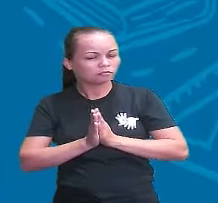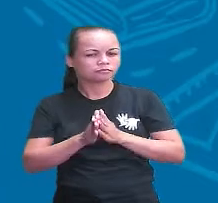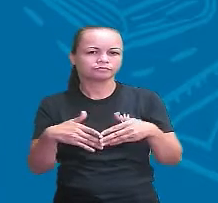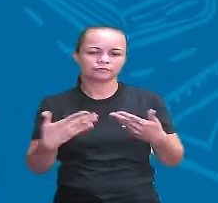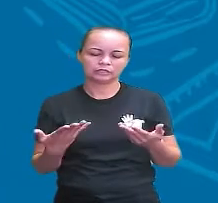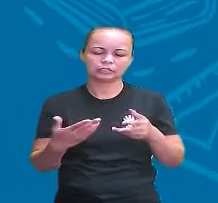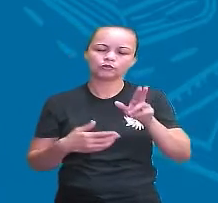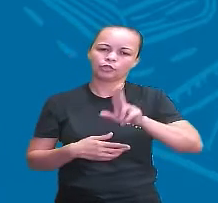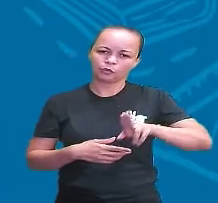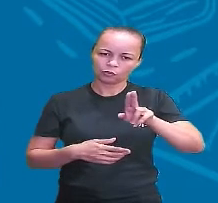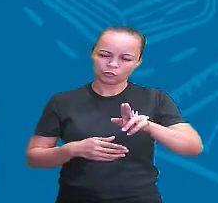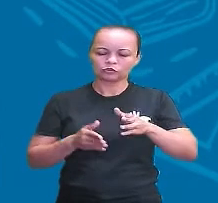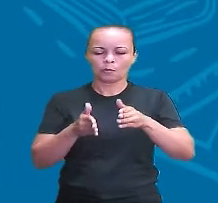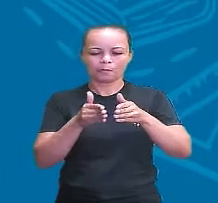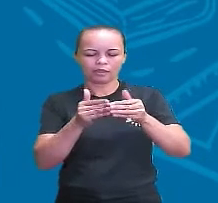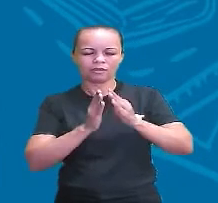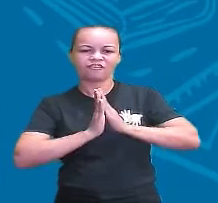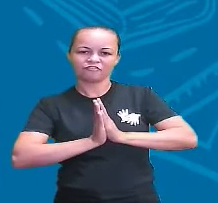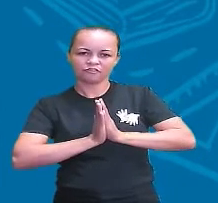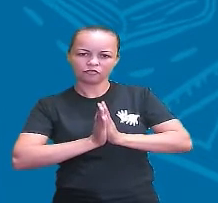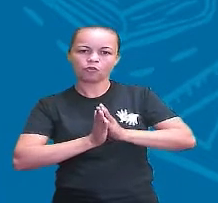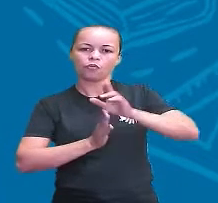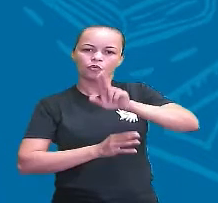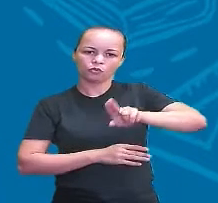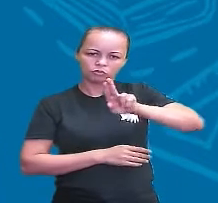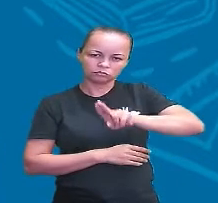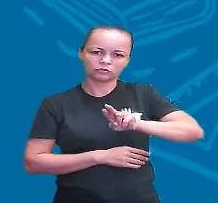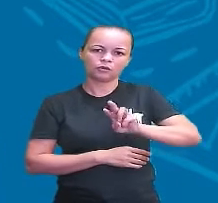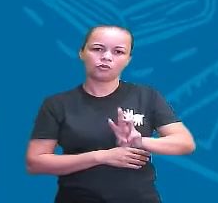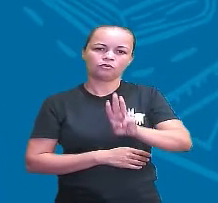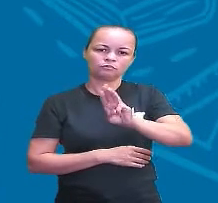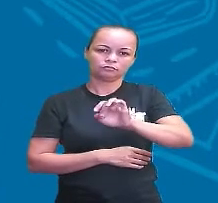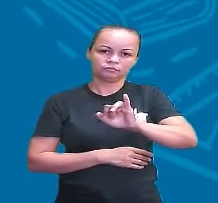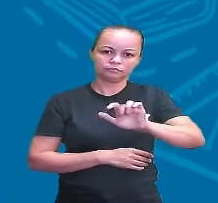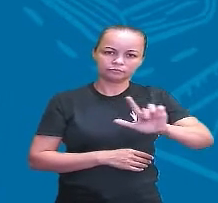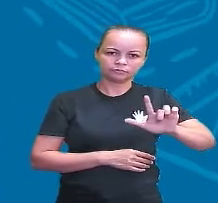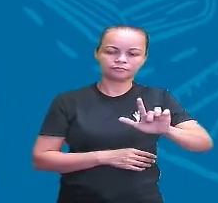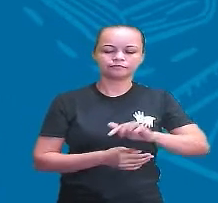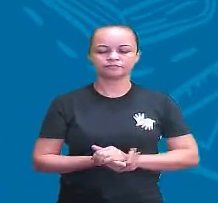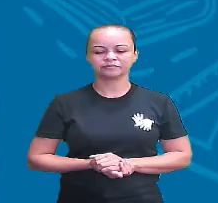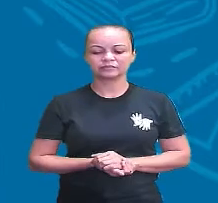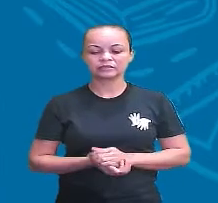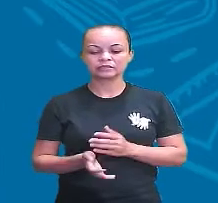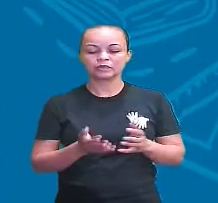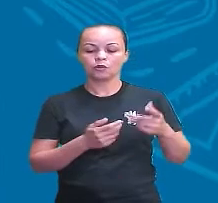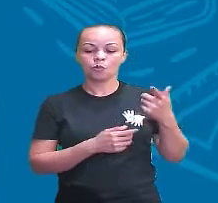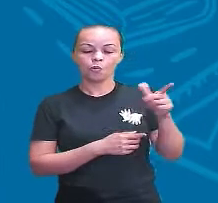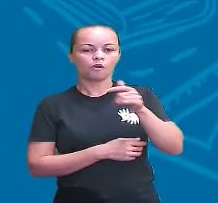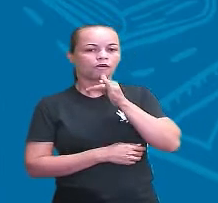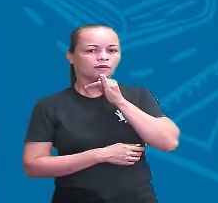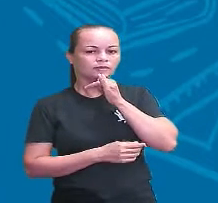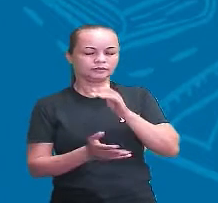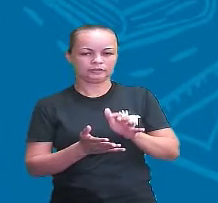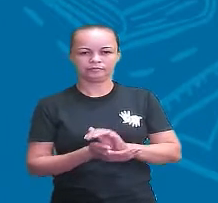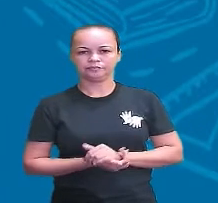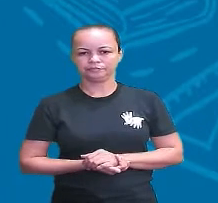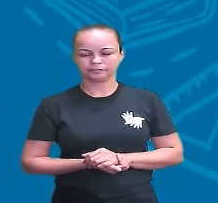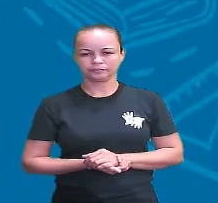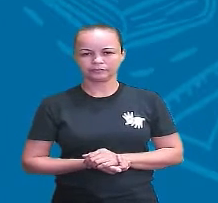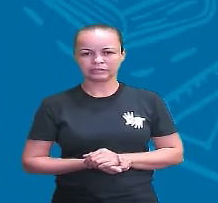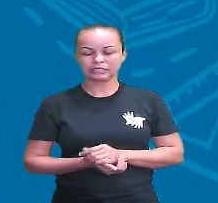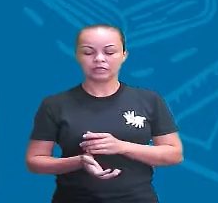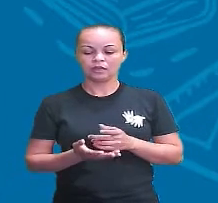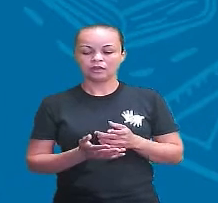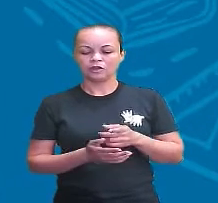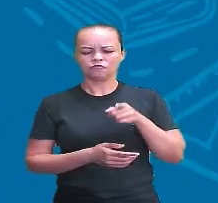pedir favores. Então, pediu favores, usa o will. O outro exemplo, will you do me a favor, please?